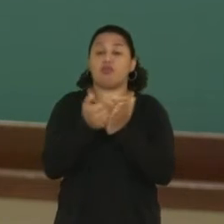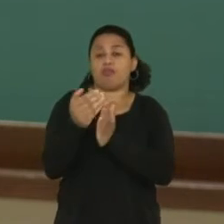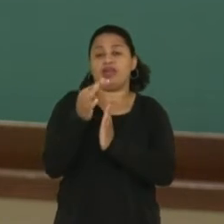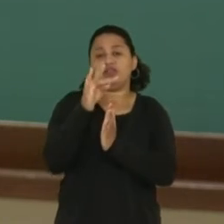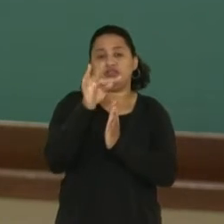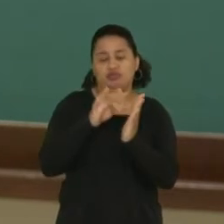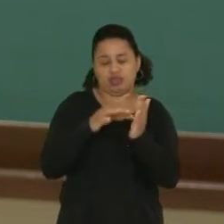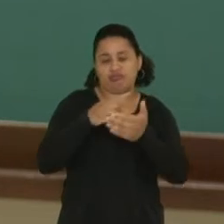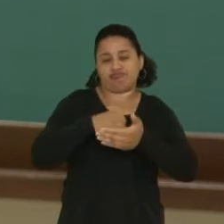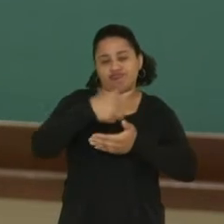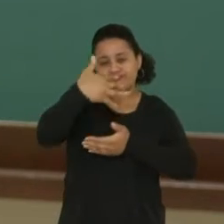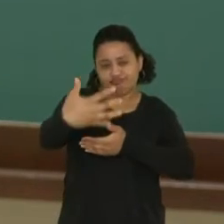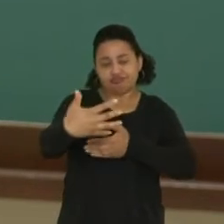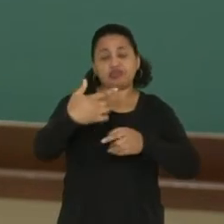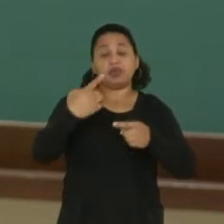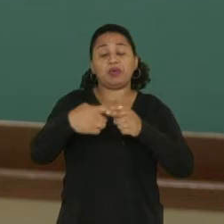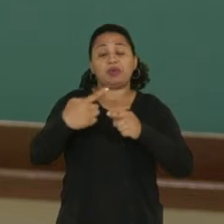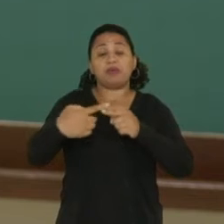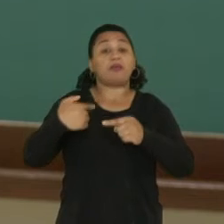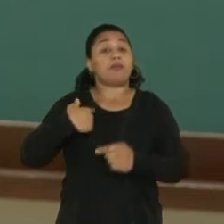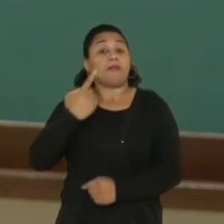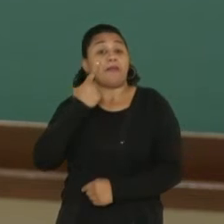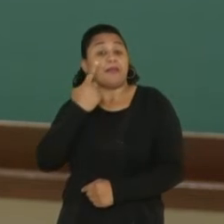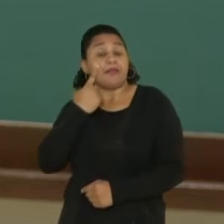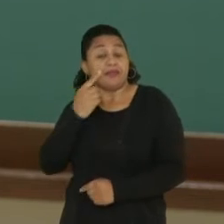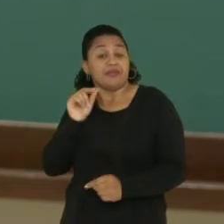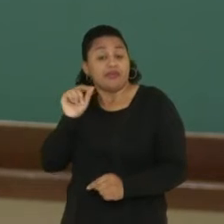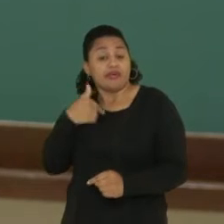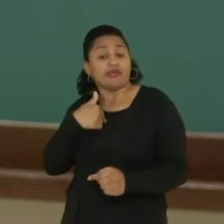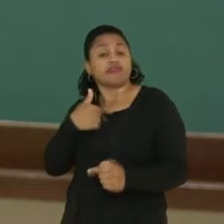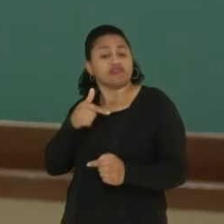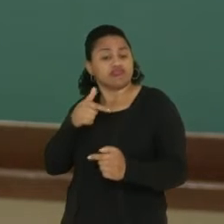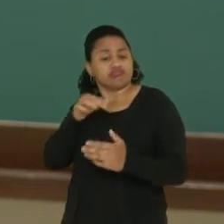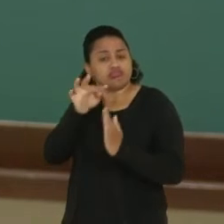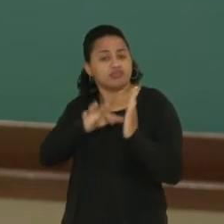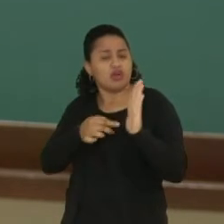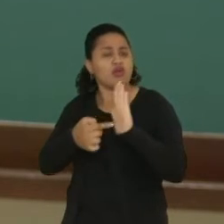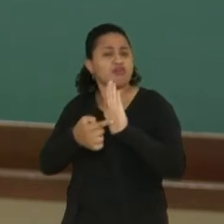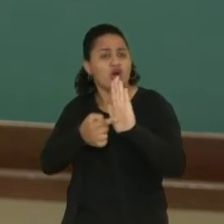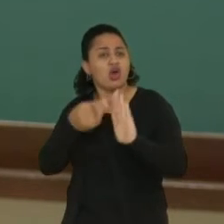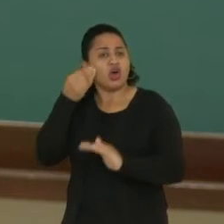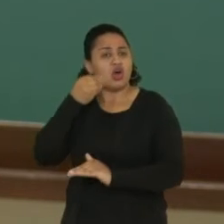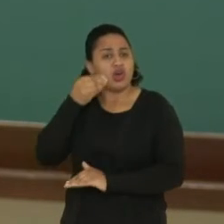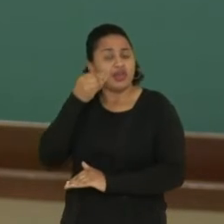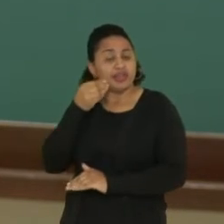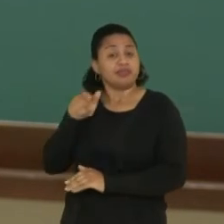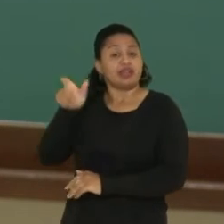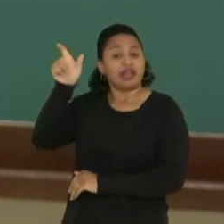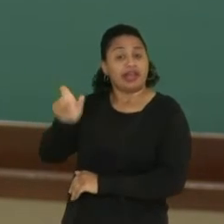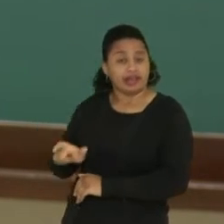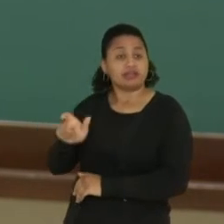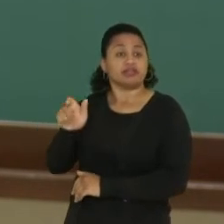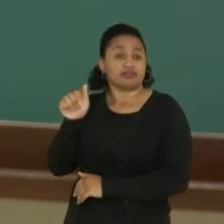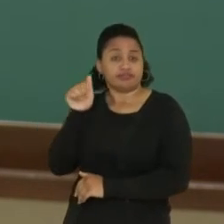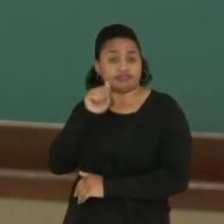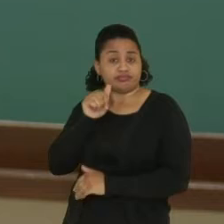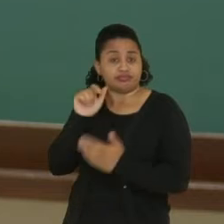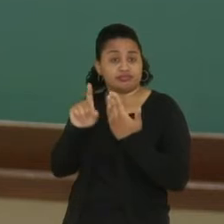da biografia para ver se a biografia destaca experiências da biografada.